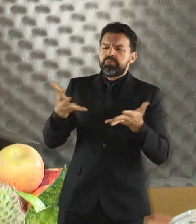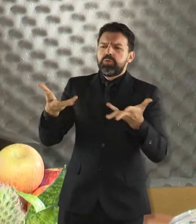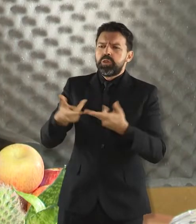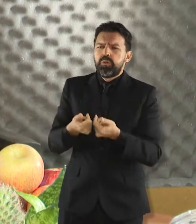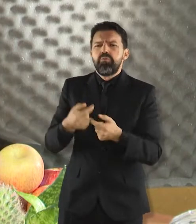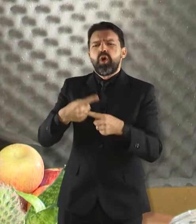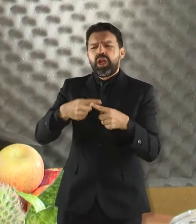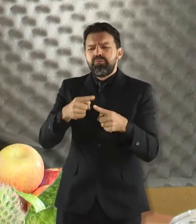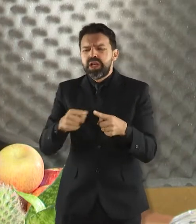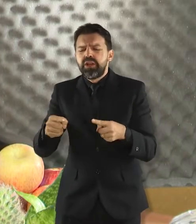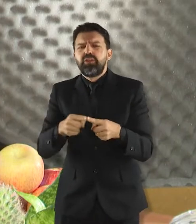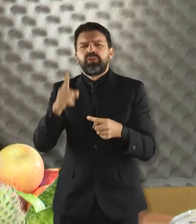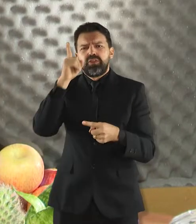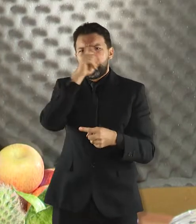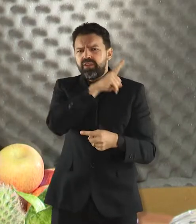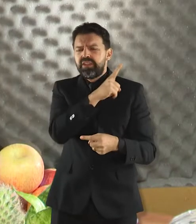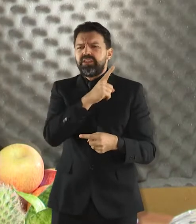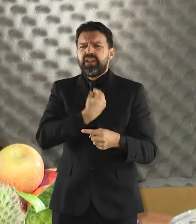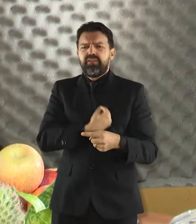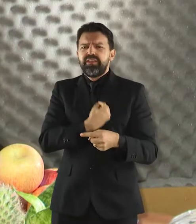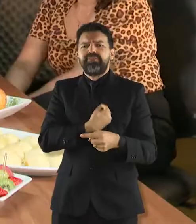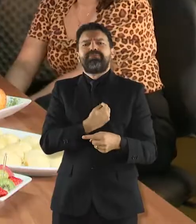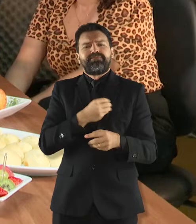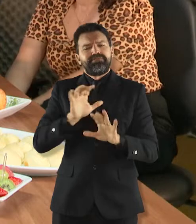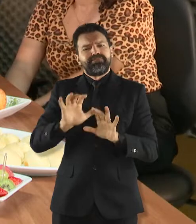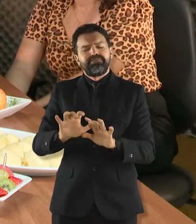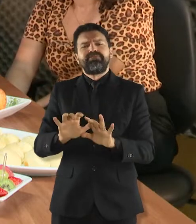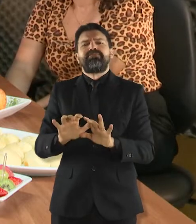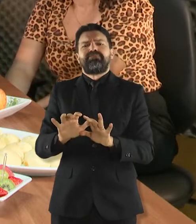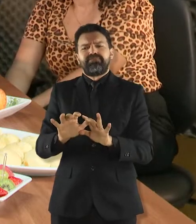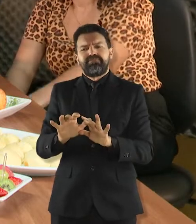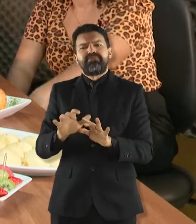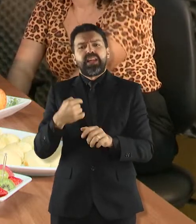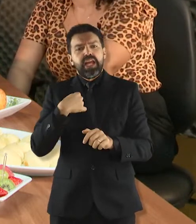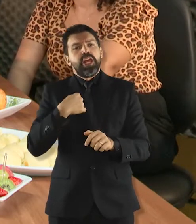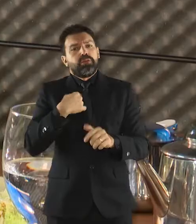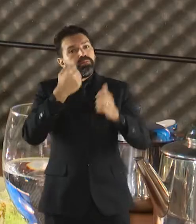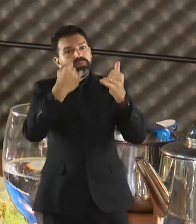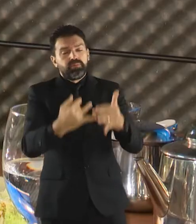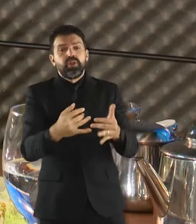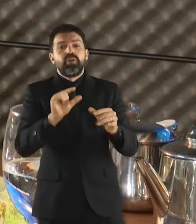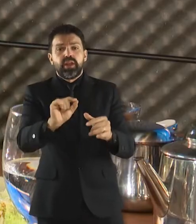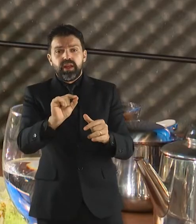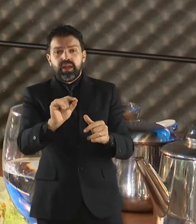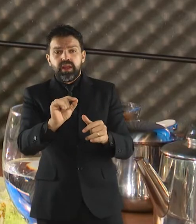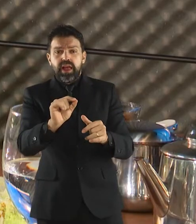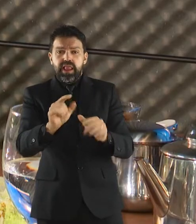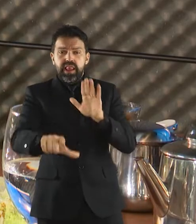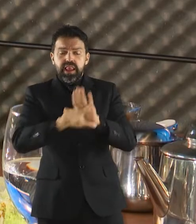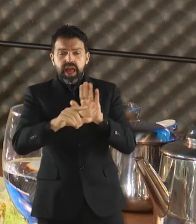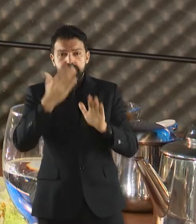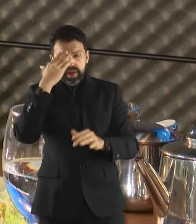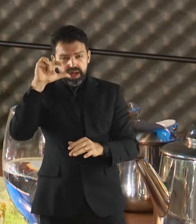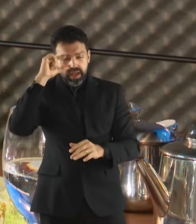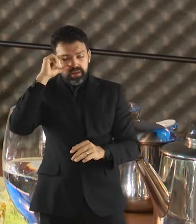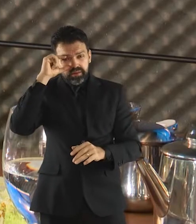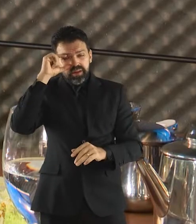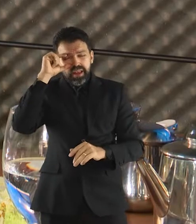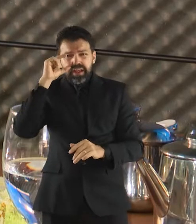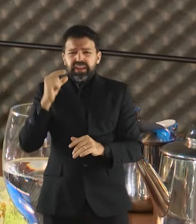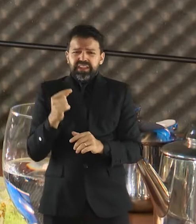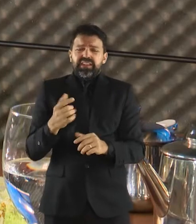por um momento difícil na vida, né, Aurilene? Eu digo assim que a Lei Maria da Penha é uma lei de empoderamento, né? A